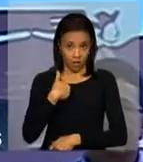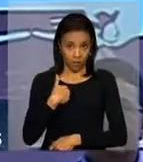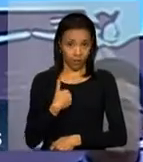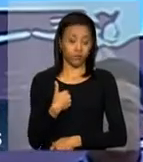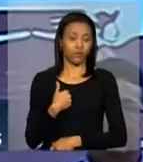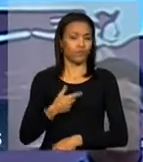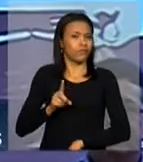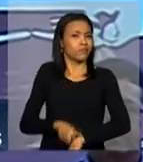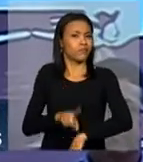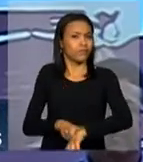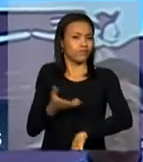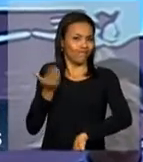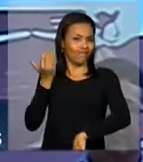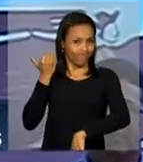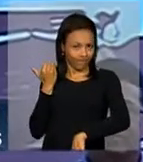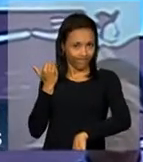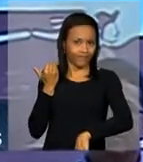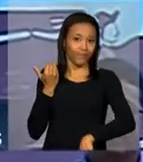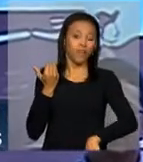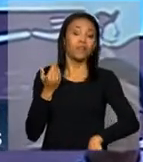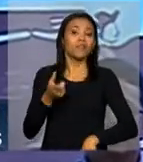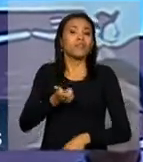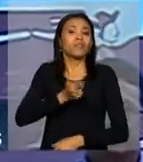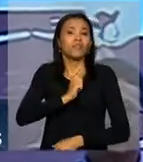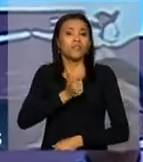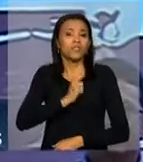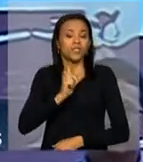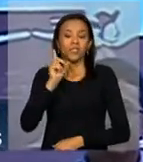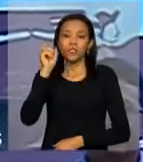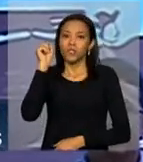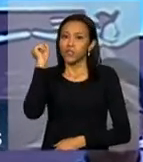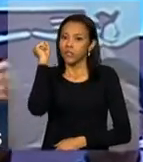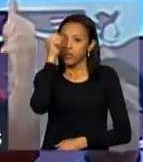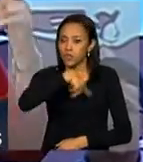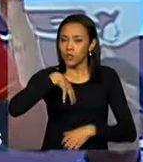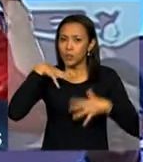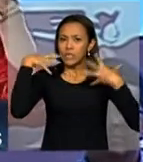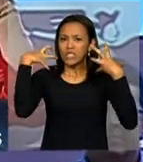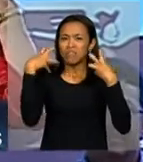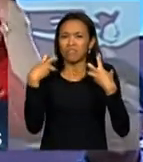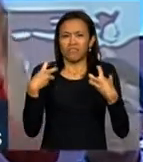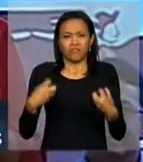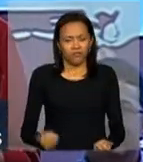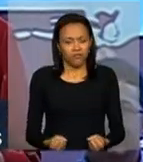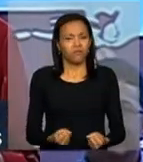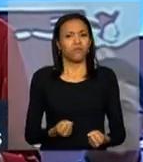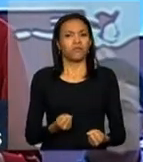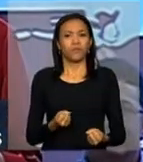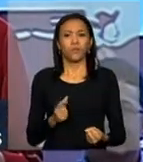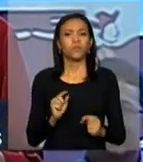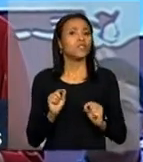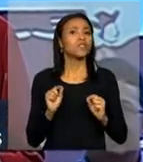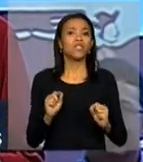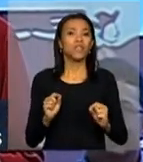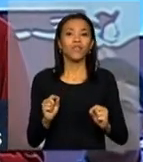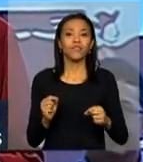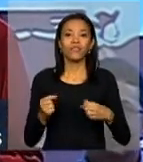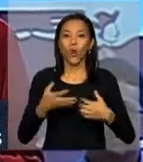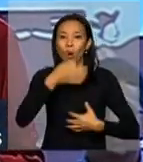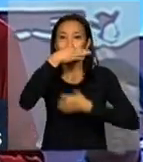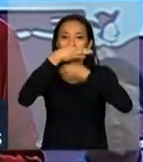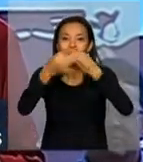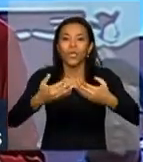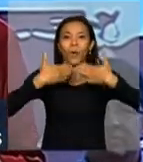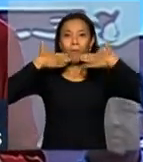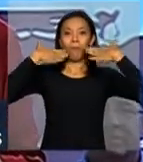eu sou de uma época que havia uma imensa dificuldade de se expressar nas